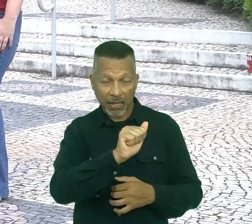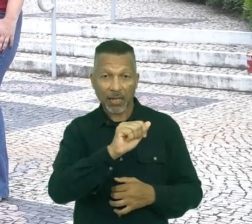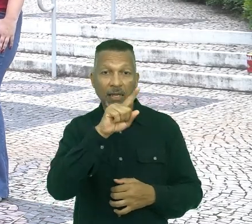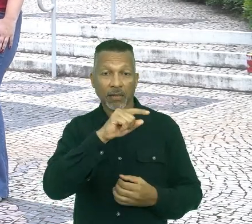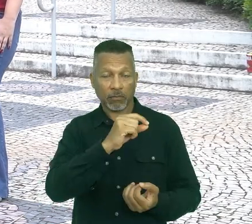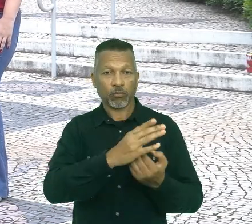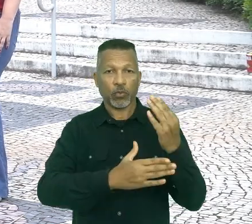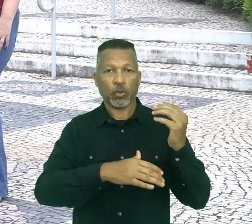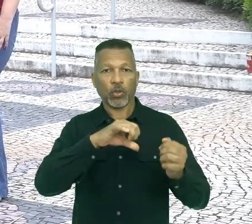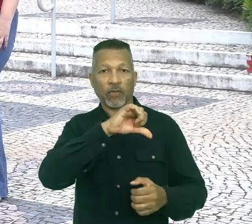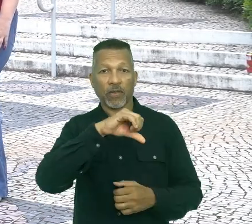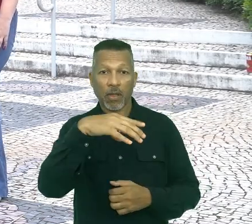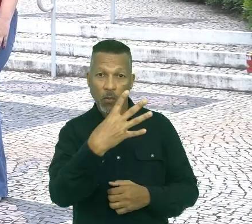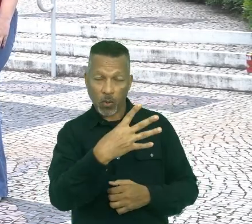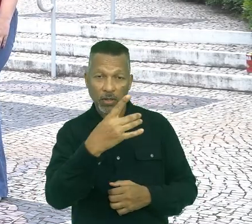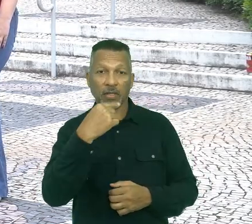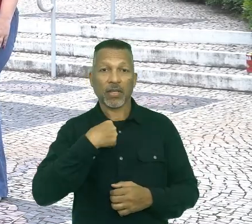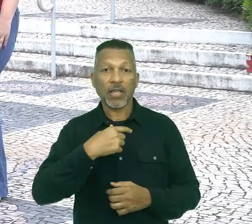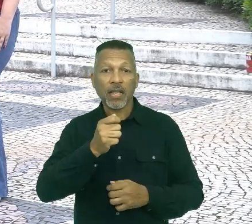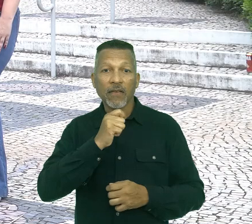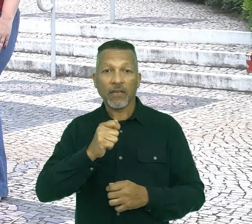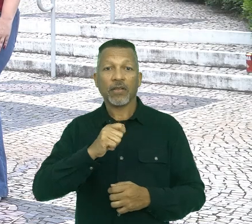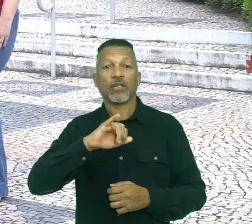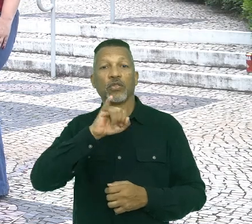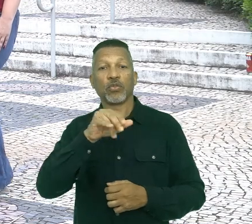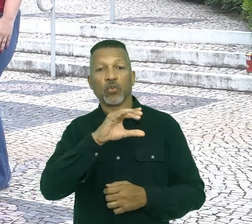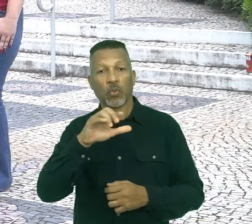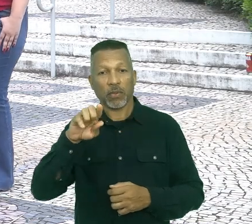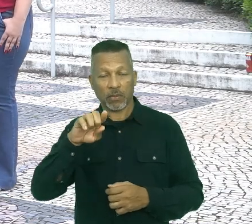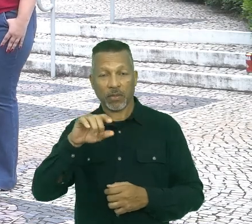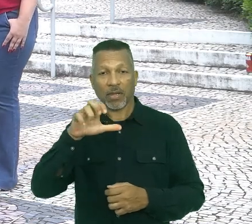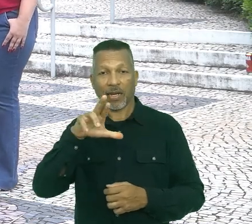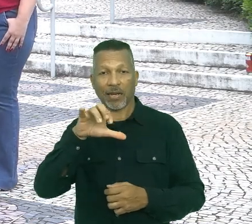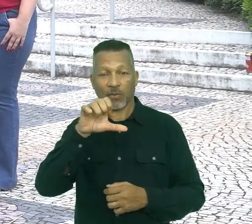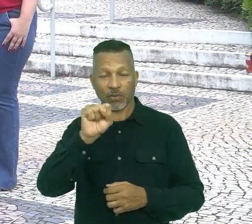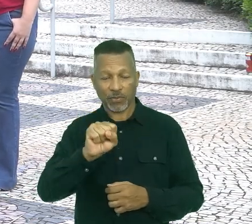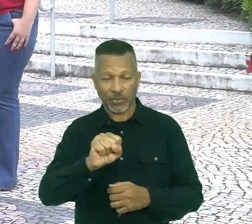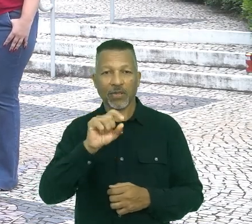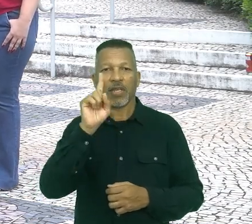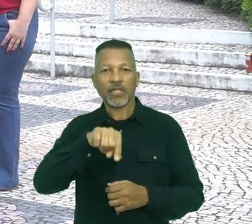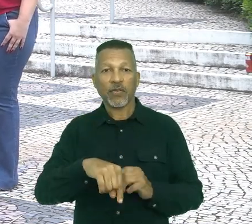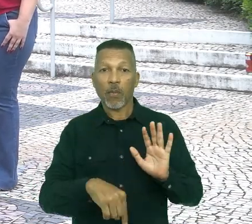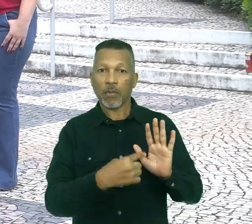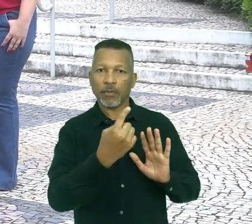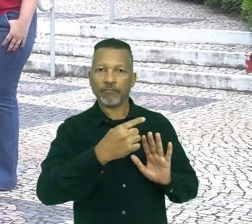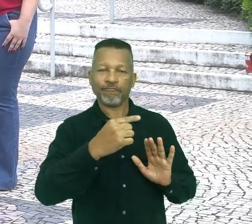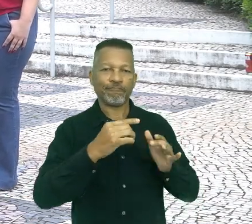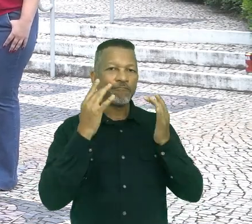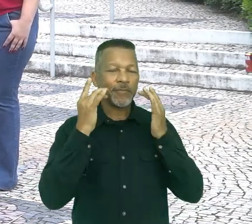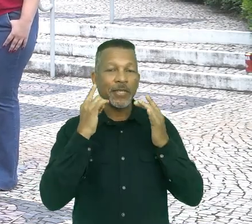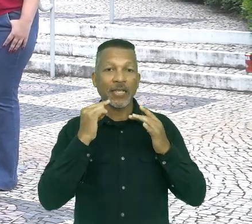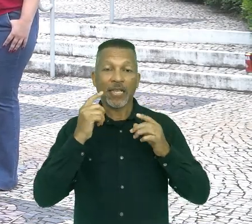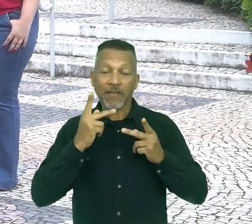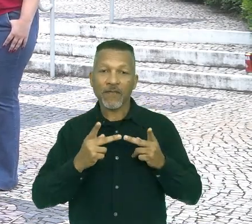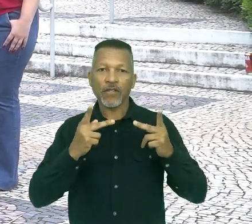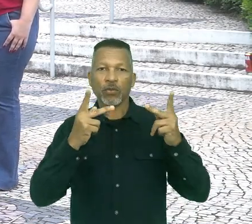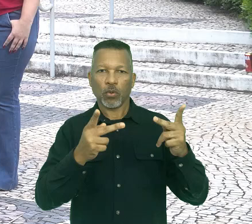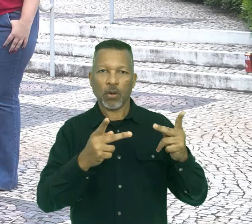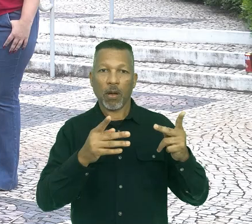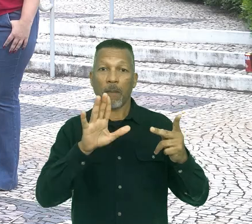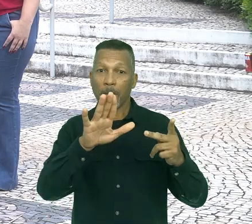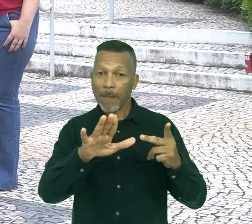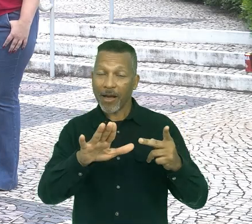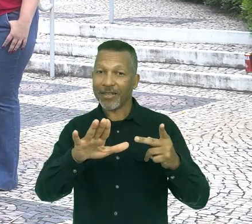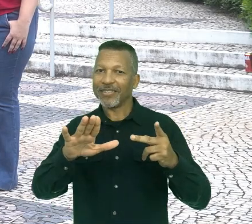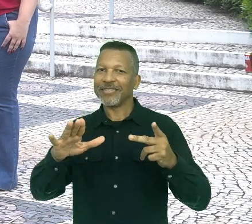que entrevistei João Carlos Cardoso. Este foi o primeiro teatro que o artista de Ipatinga visitou, mas sua